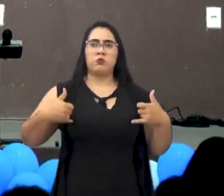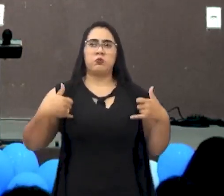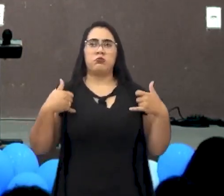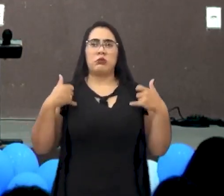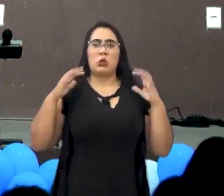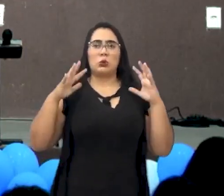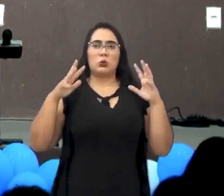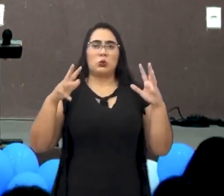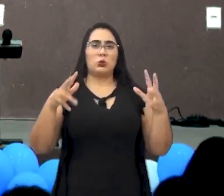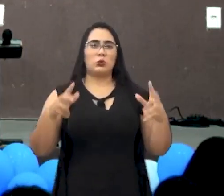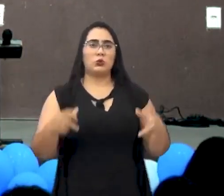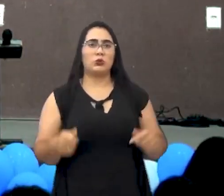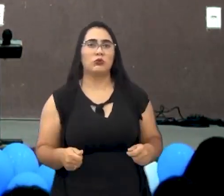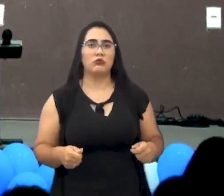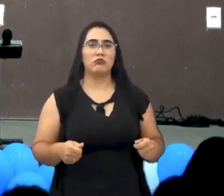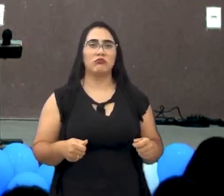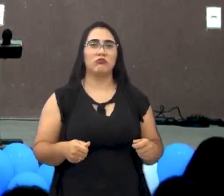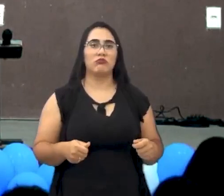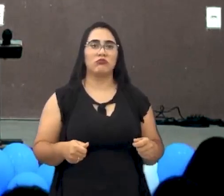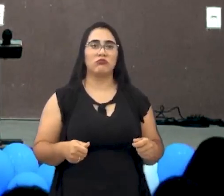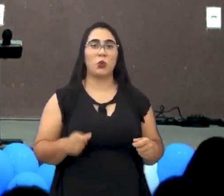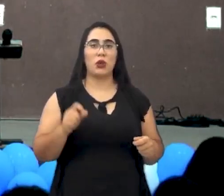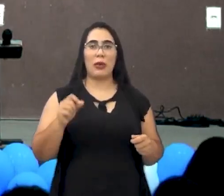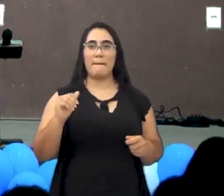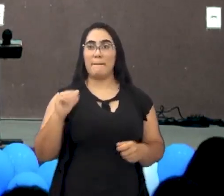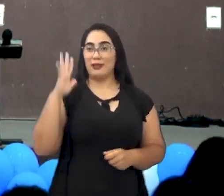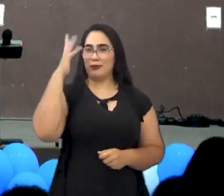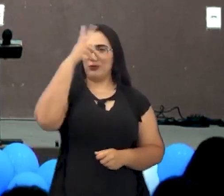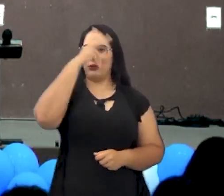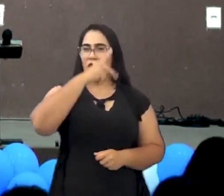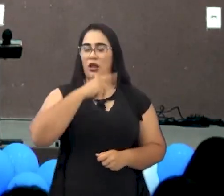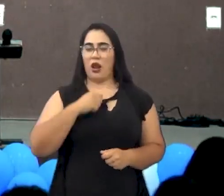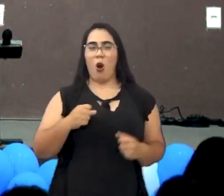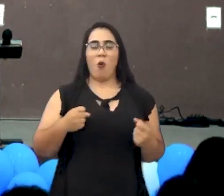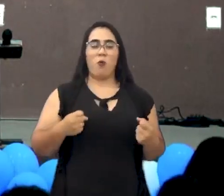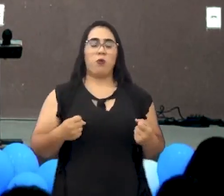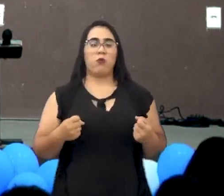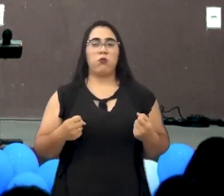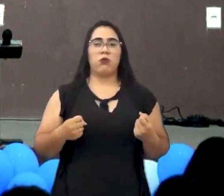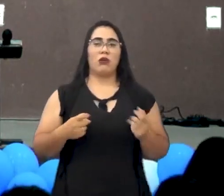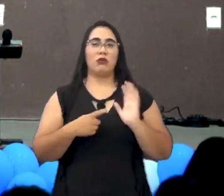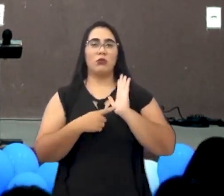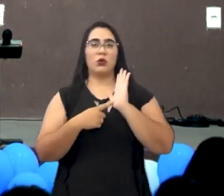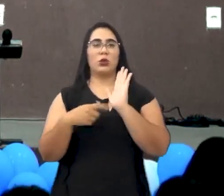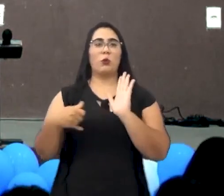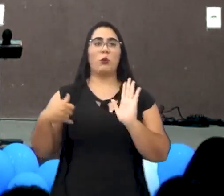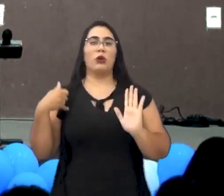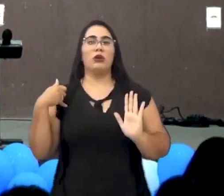Cheio de gente arrogante. Cada um mais bonito que o outro, mais inchado que o outro, mais...